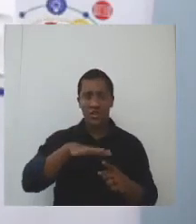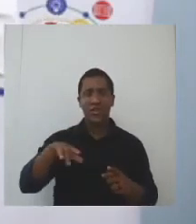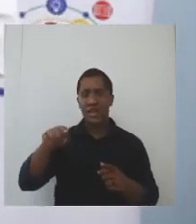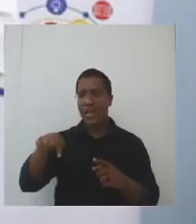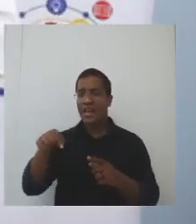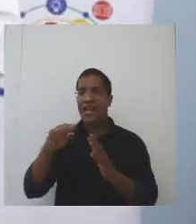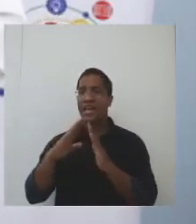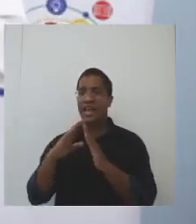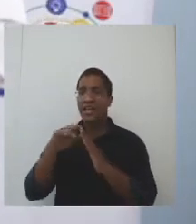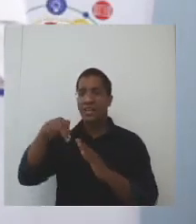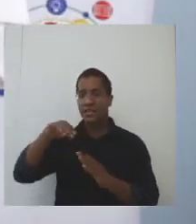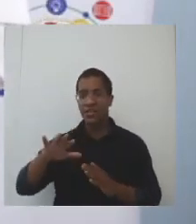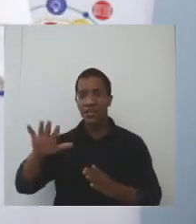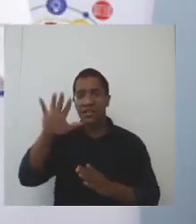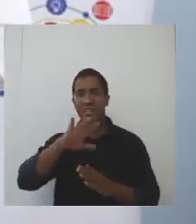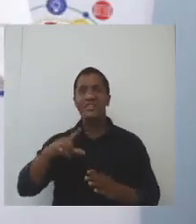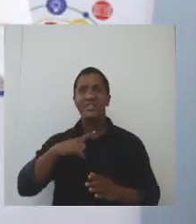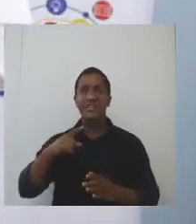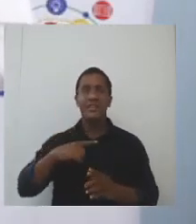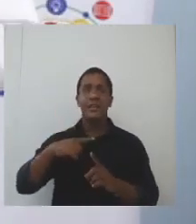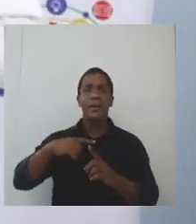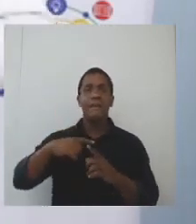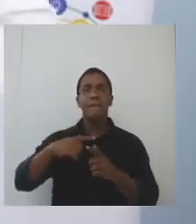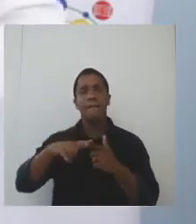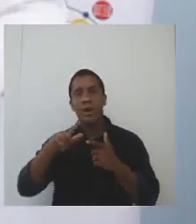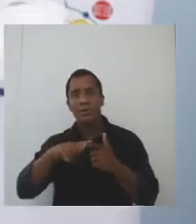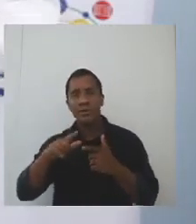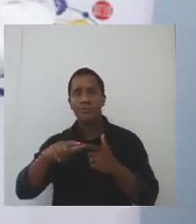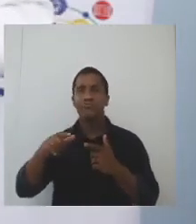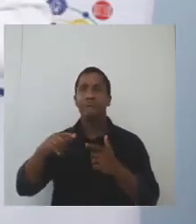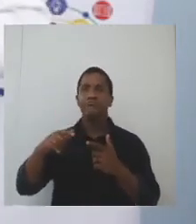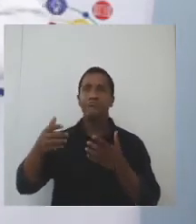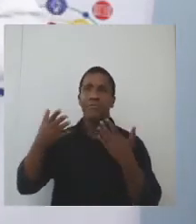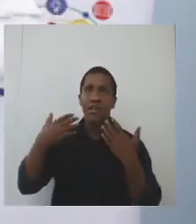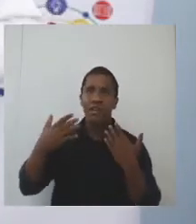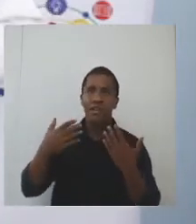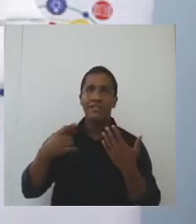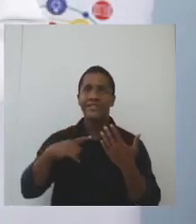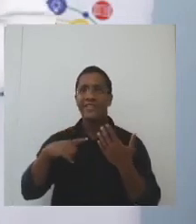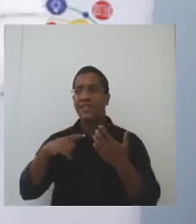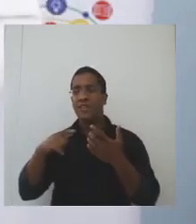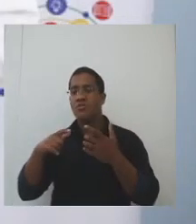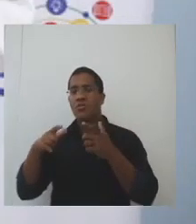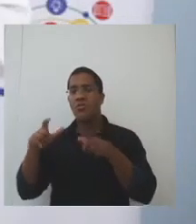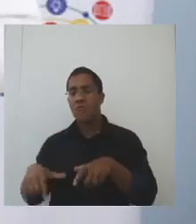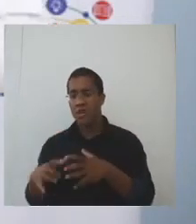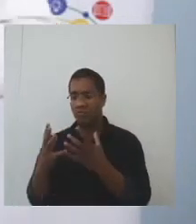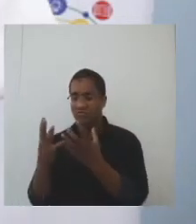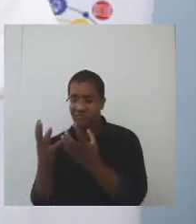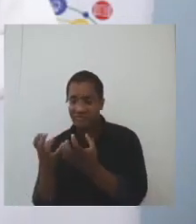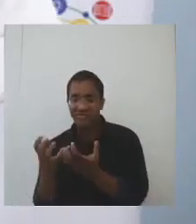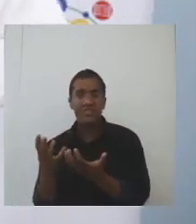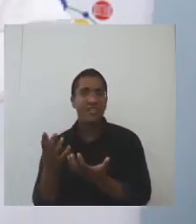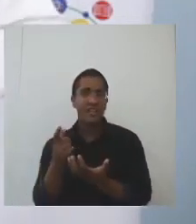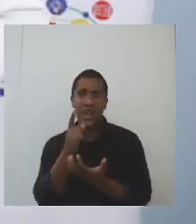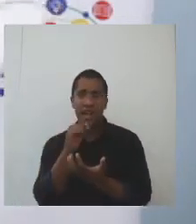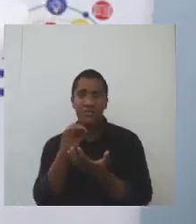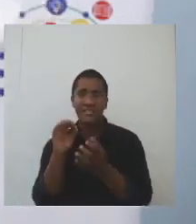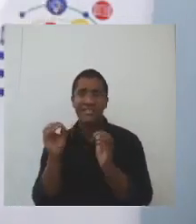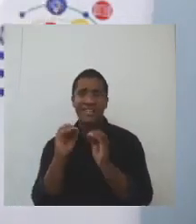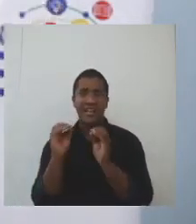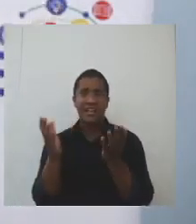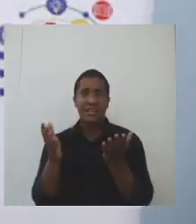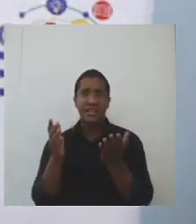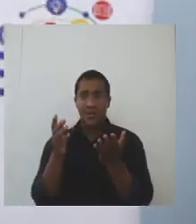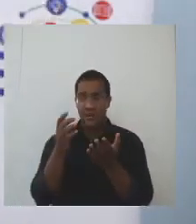Nordeste, temos problemas climáticos, temos problemas, né, como secas. E aí, ó, em 1816 tivemos uma